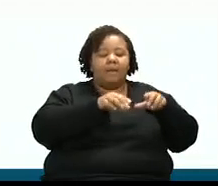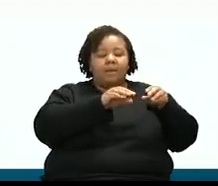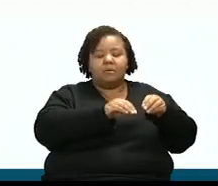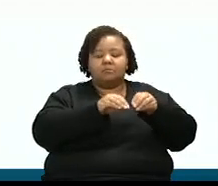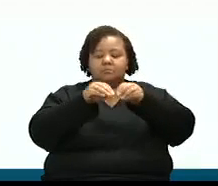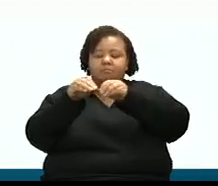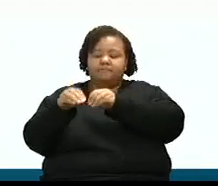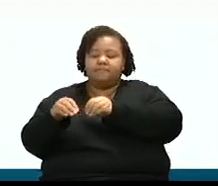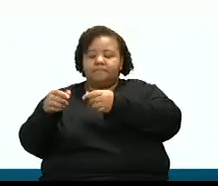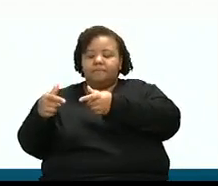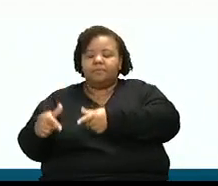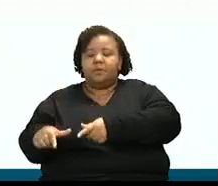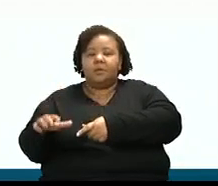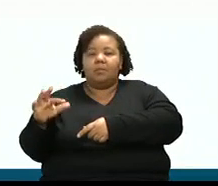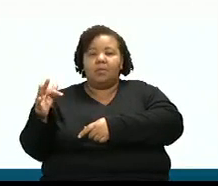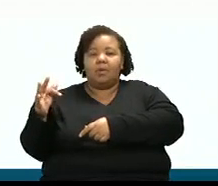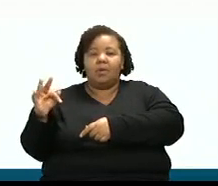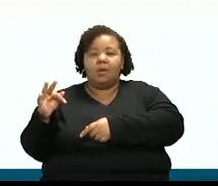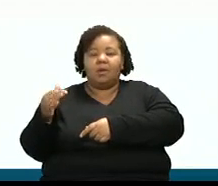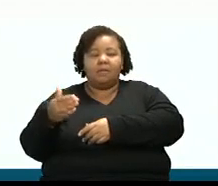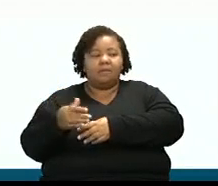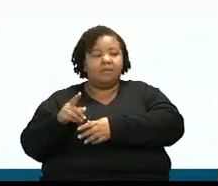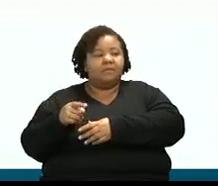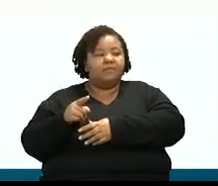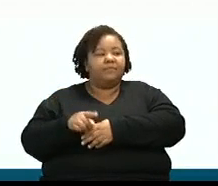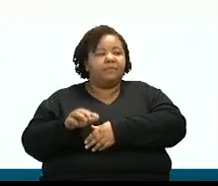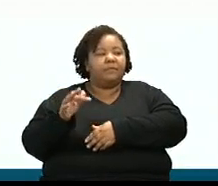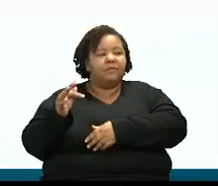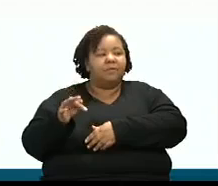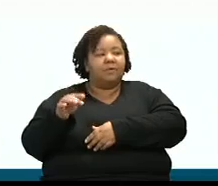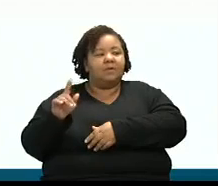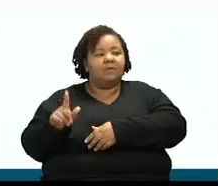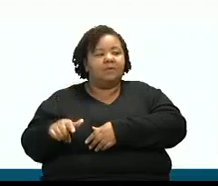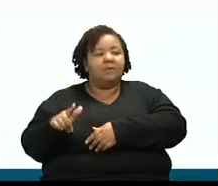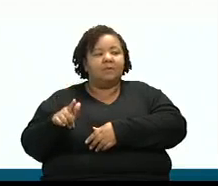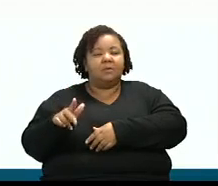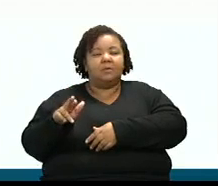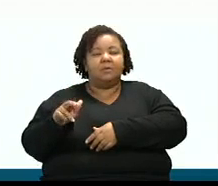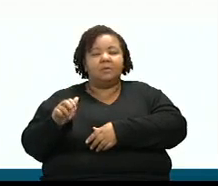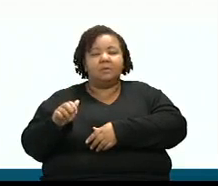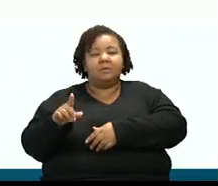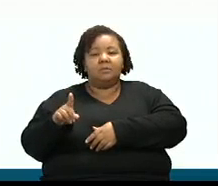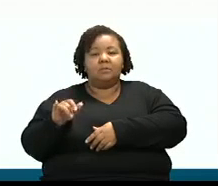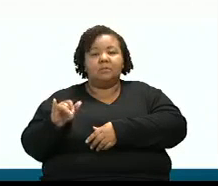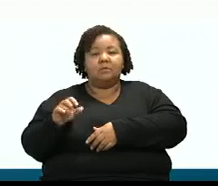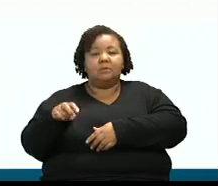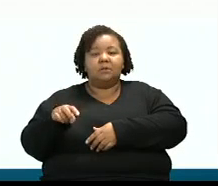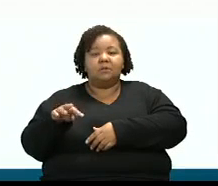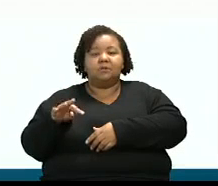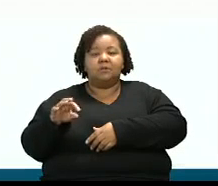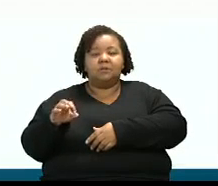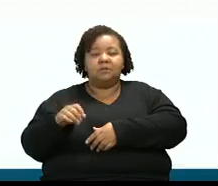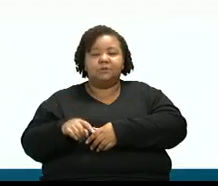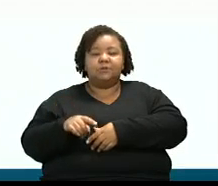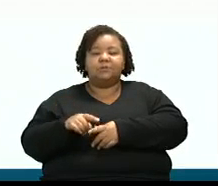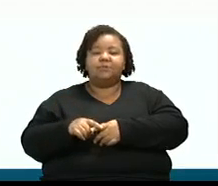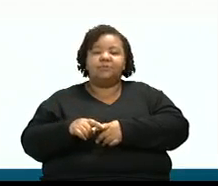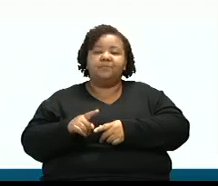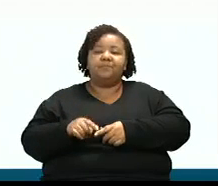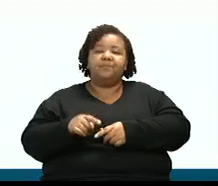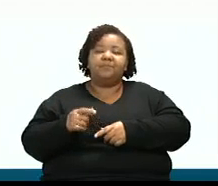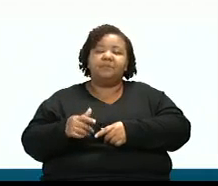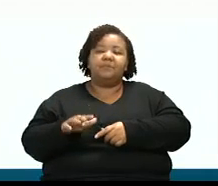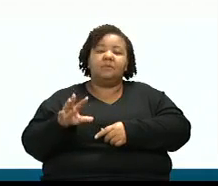campo f, que assume essa forma, o f sendo o gradiente de uma função de duas variáveis, então,